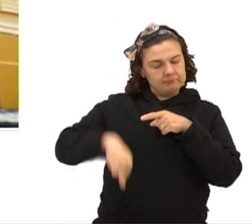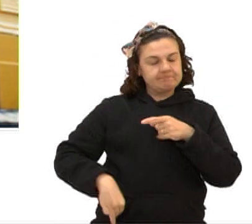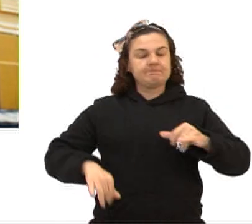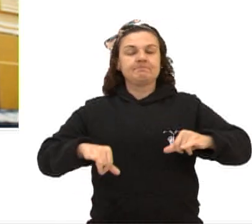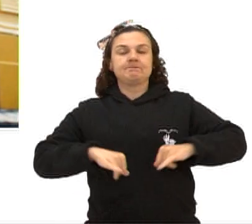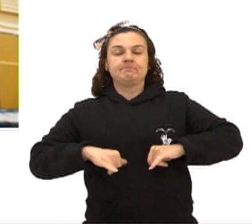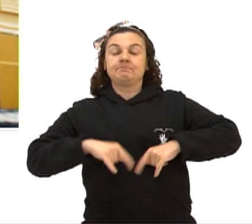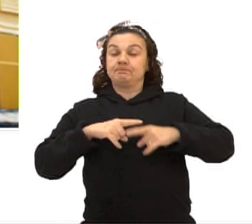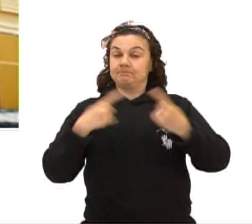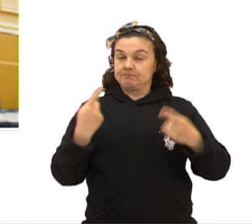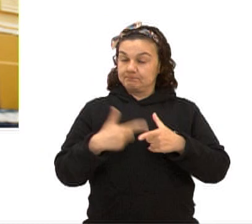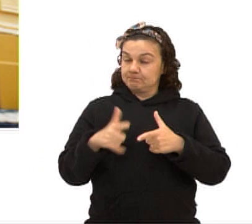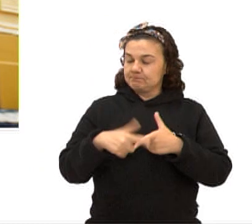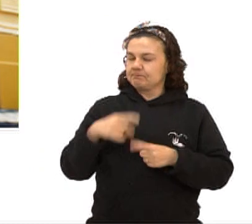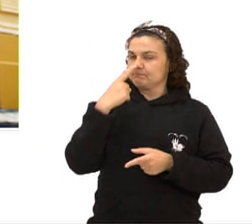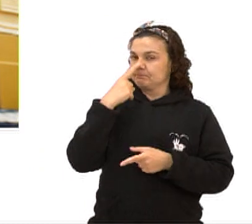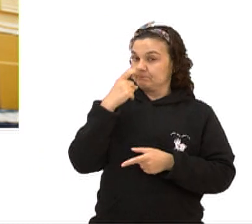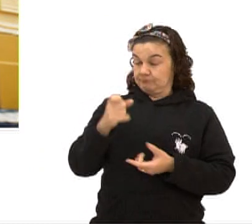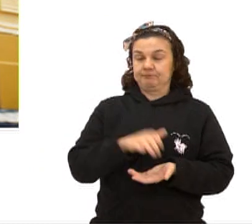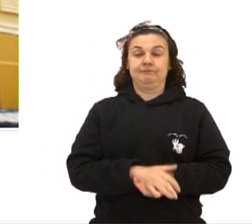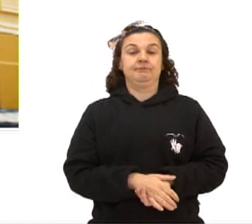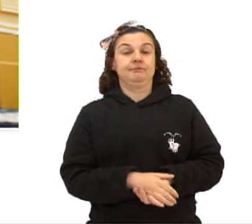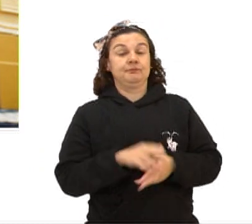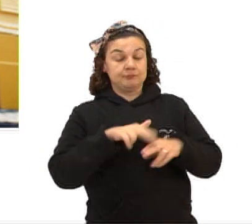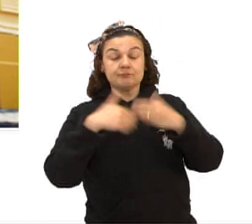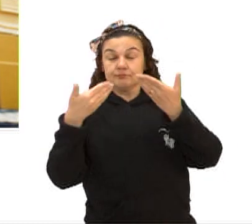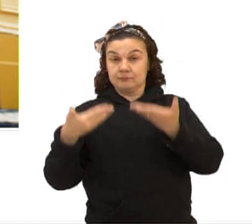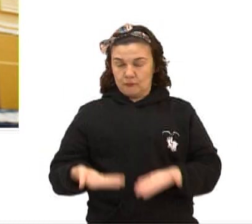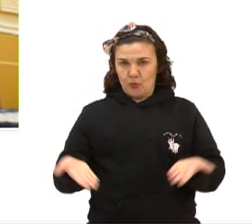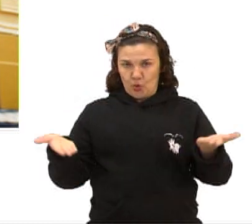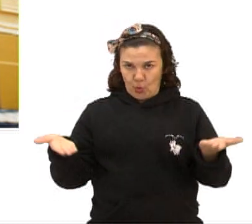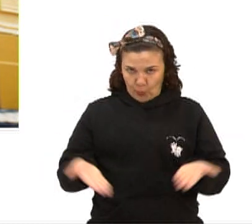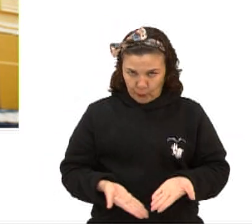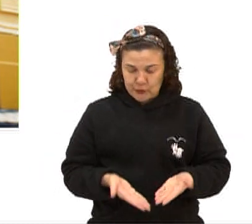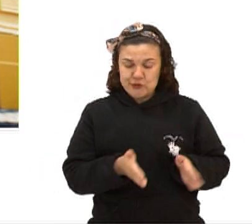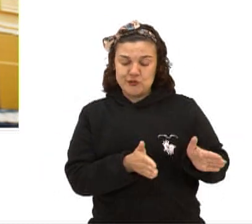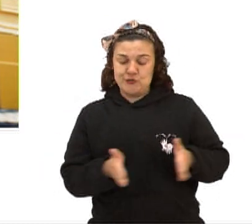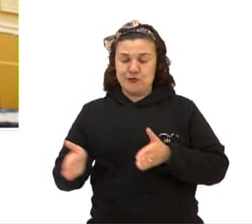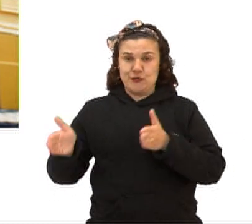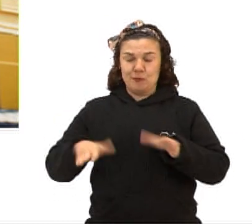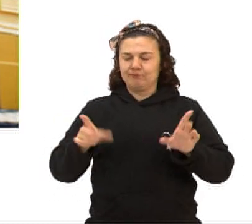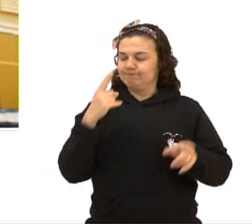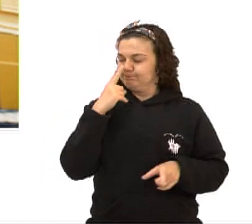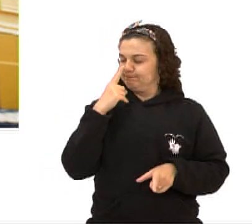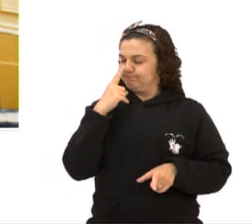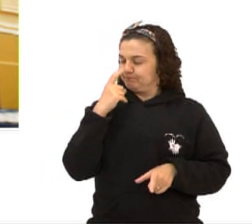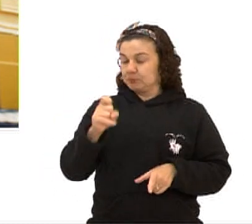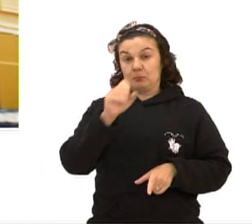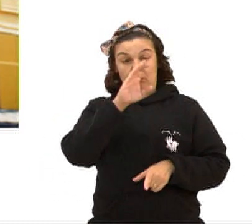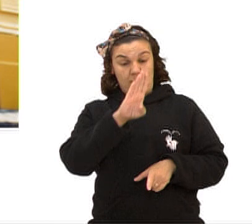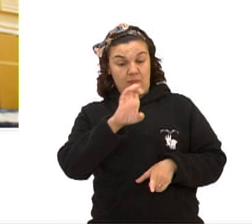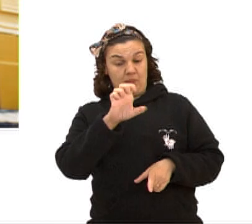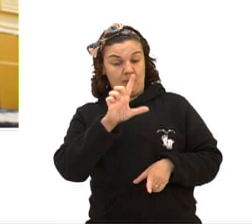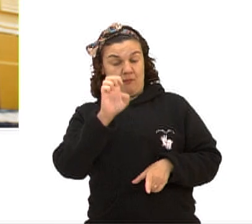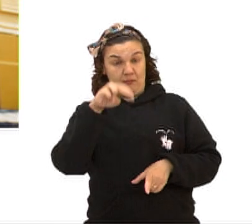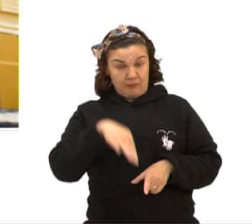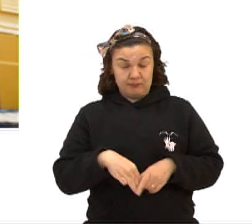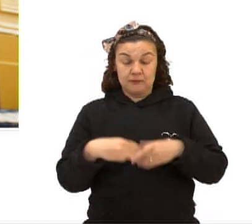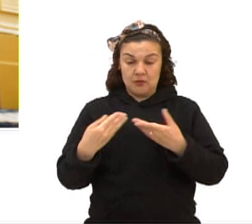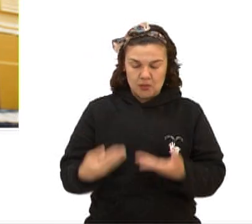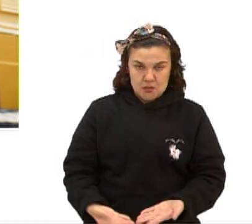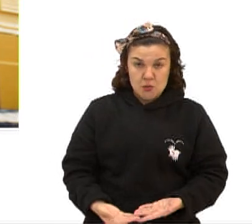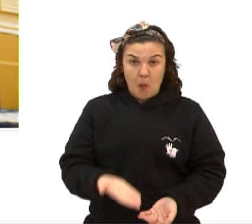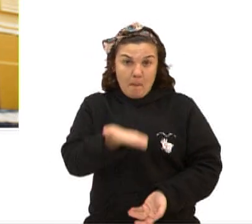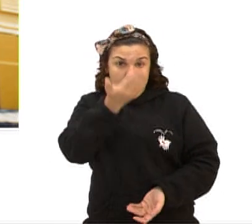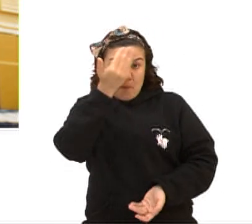poluição urbana. O Rio Belém hoje é um rio condenado na nossa cidade, né? A água está extremamente poluída. As pessoas se serviam